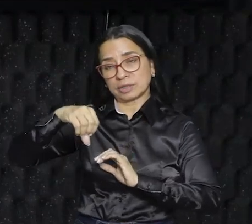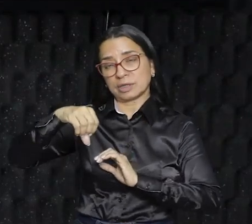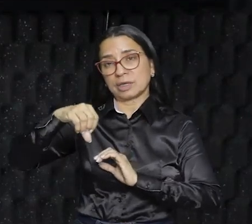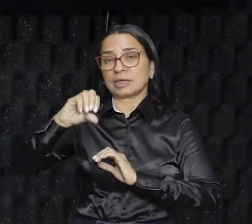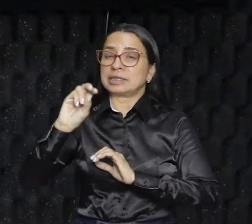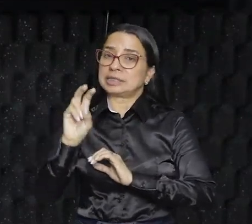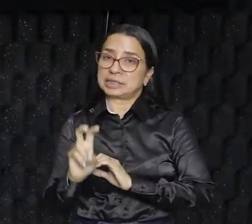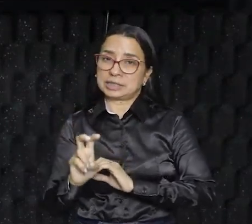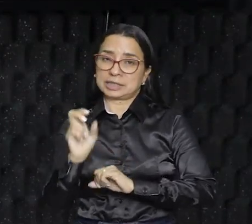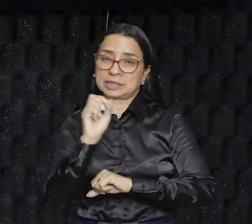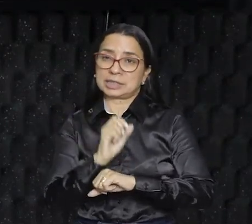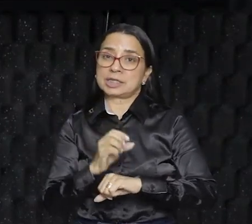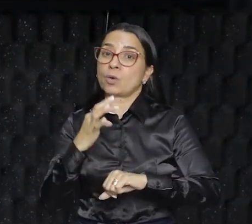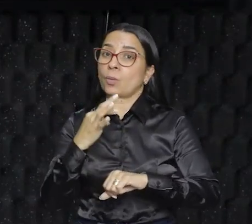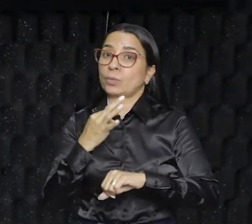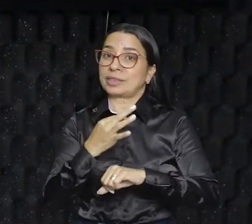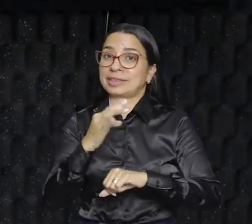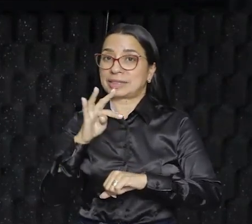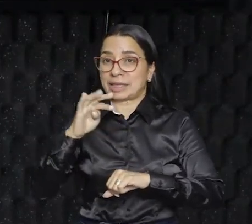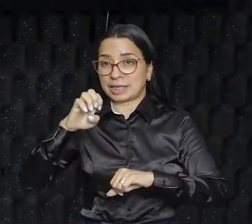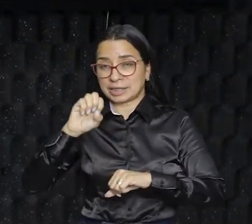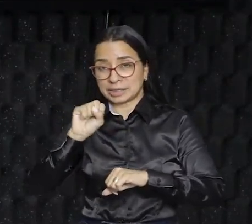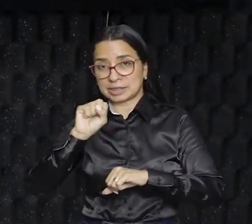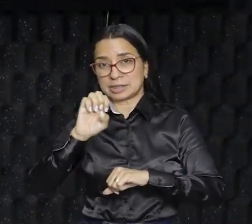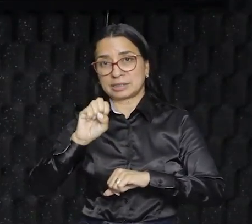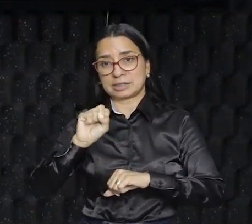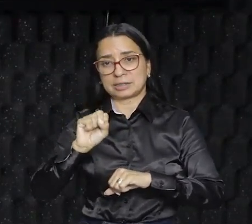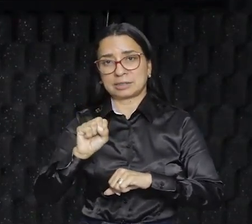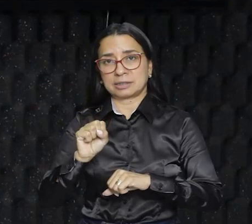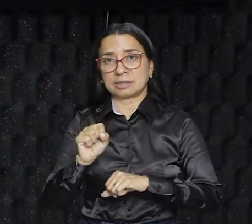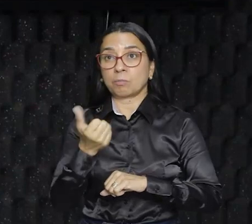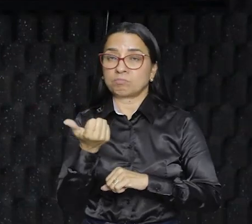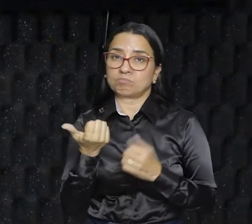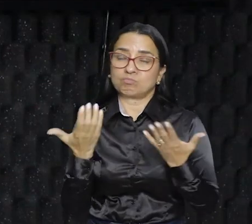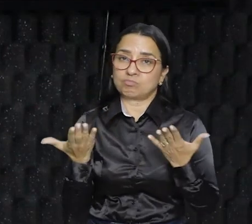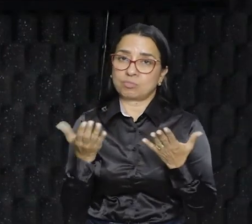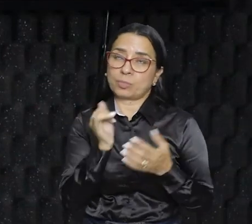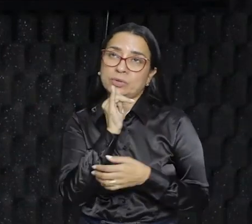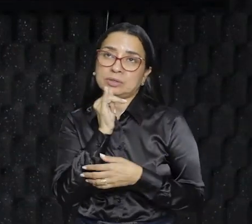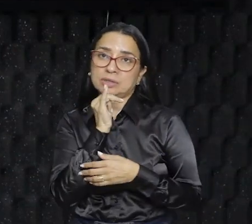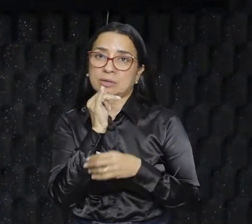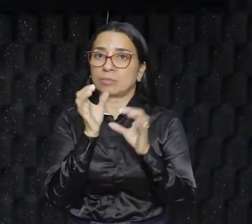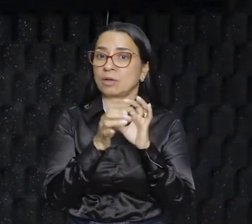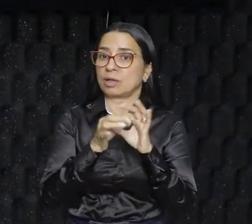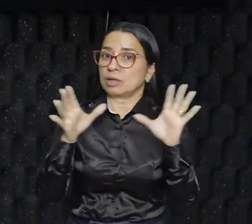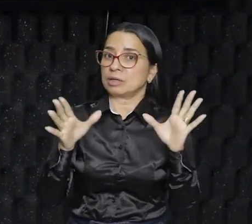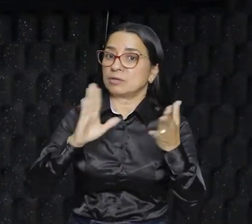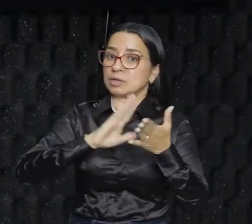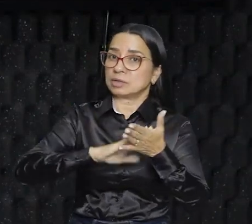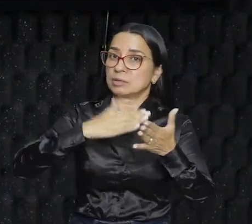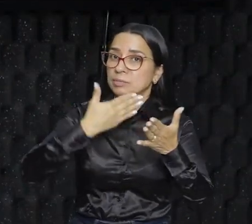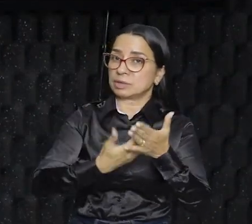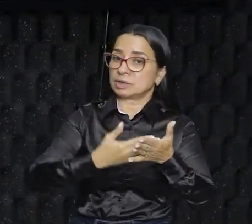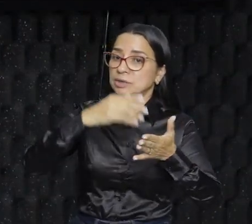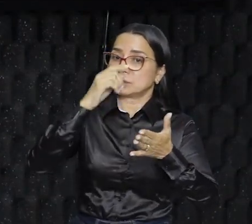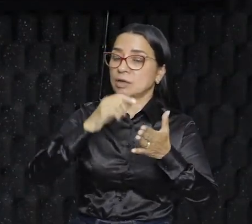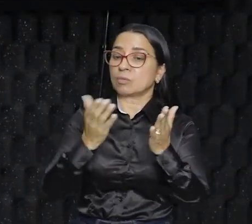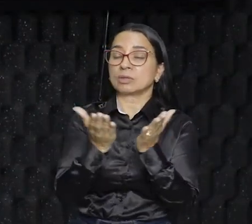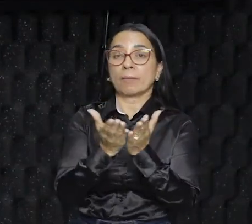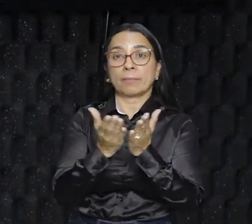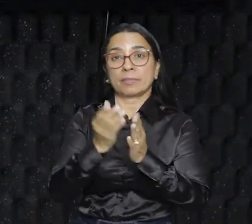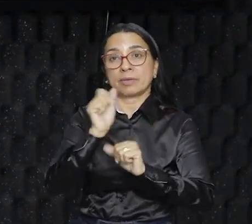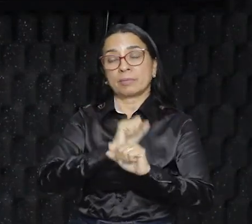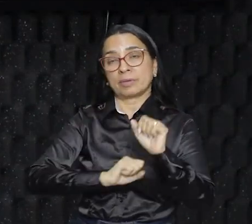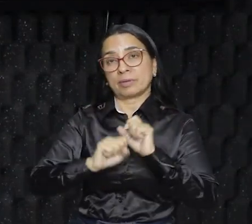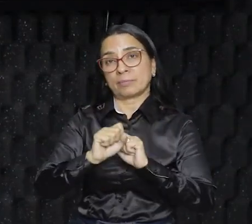da livre interpretação das Escrituras Sagradas, a tese da salvação da